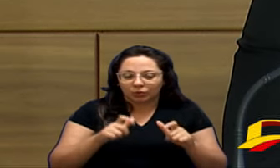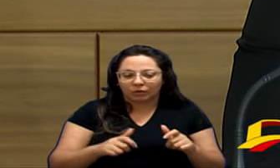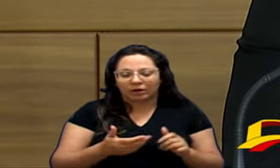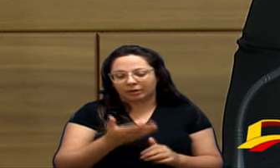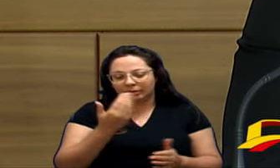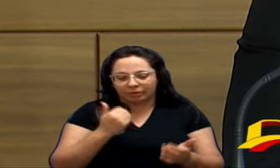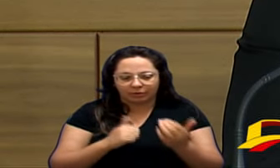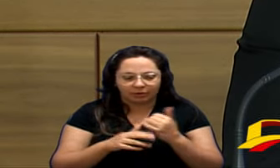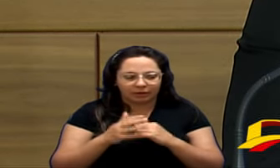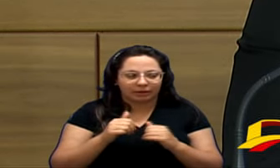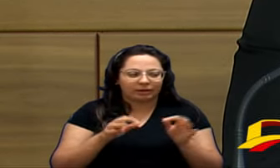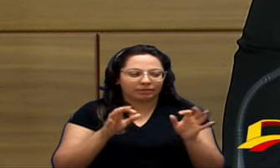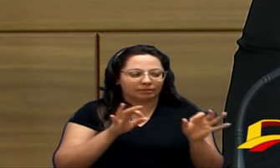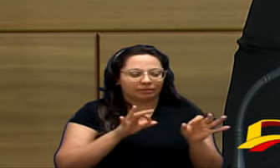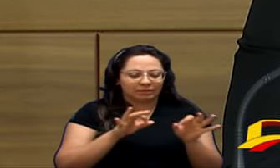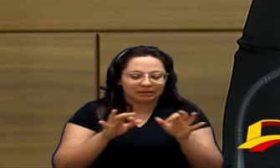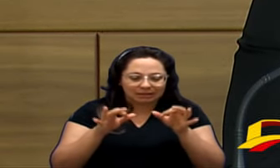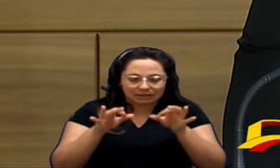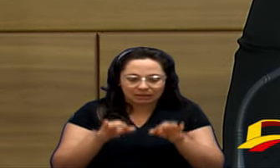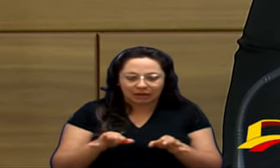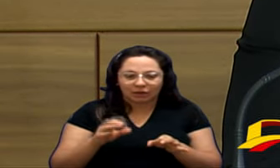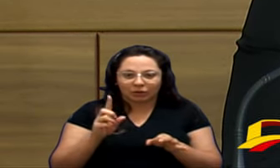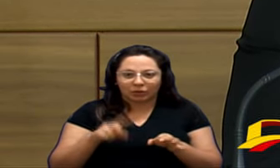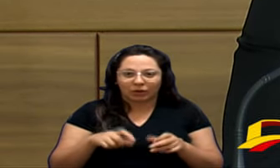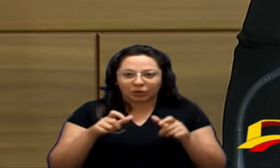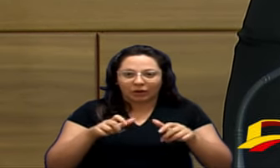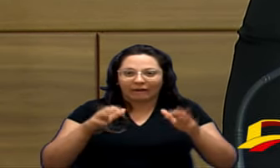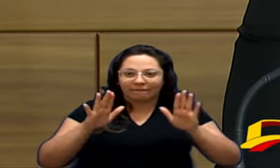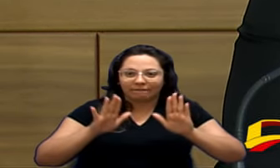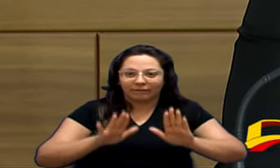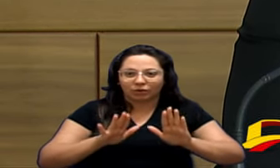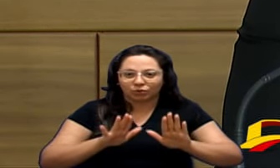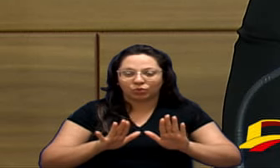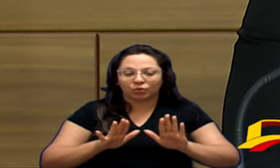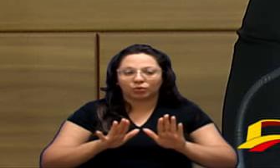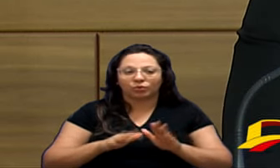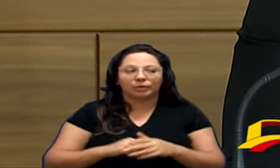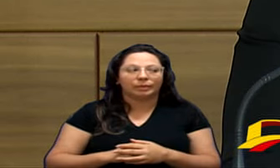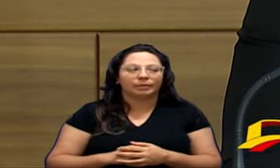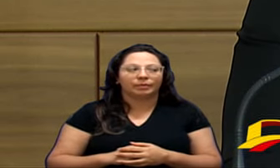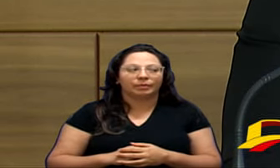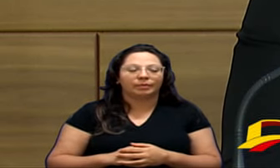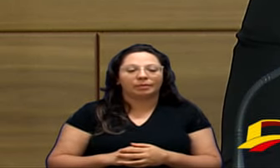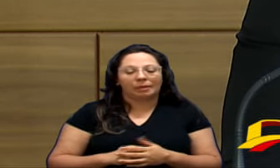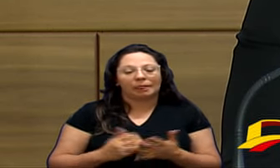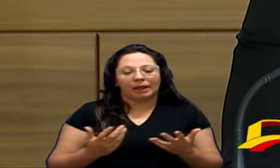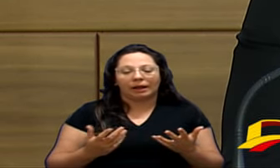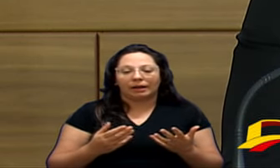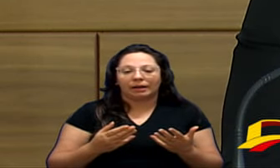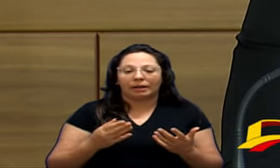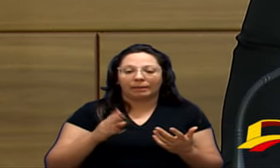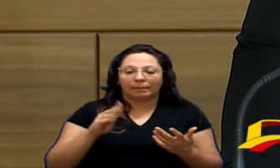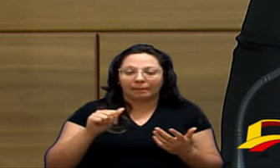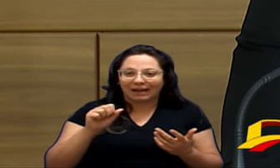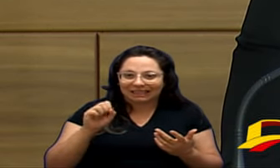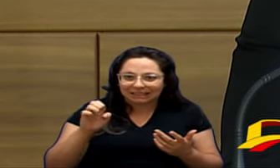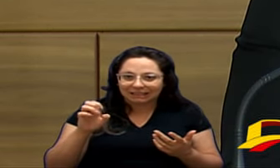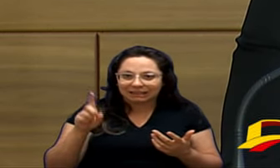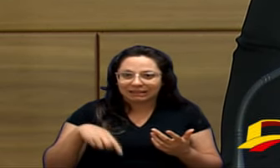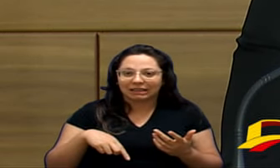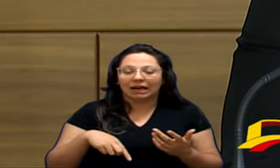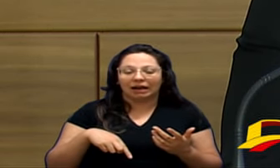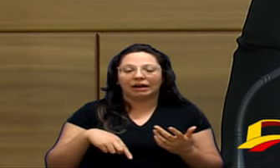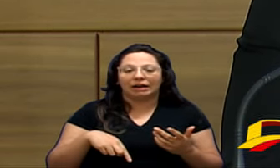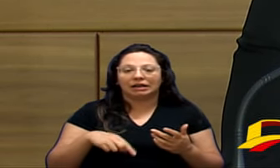recebê-los essas bases serão fixas eh se tratando de bases Nós temos